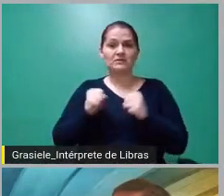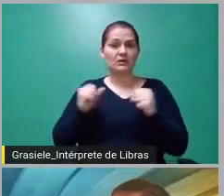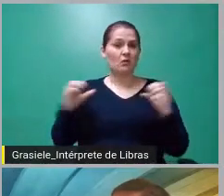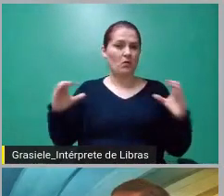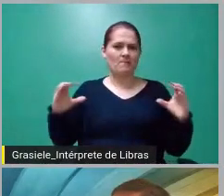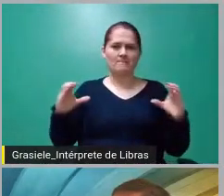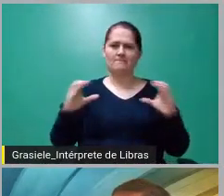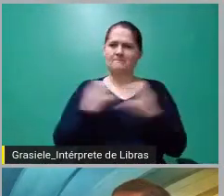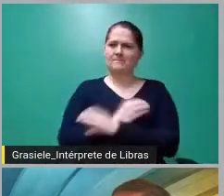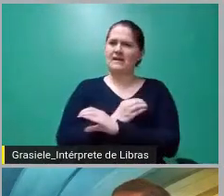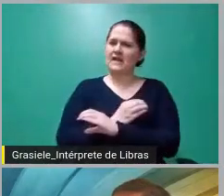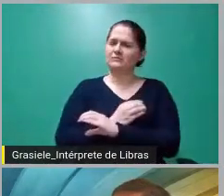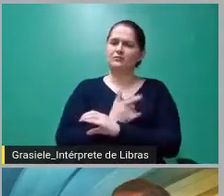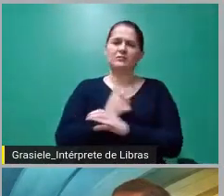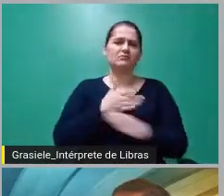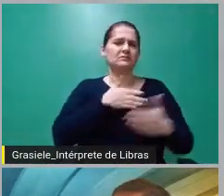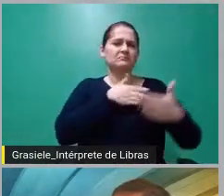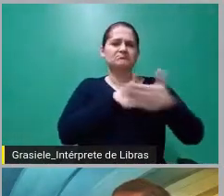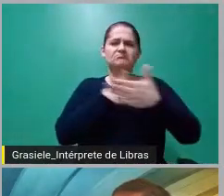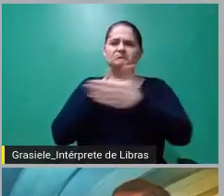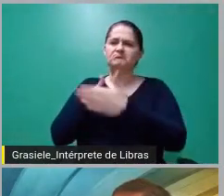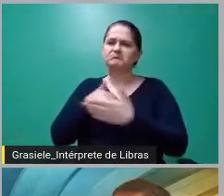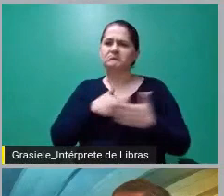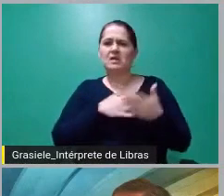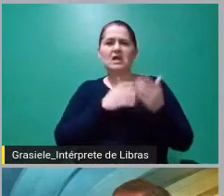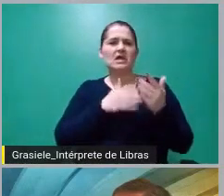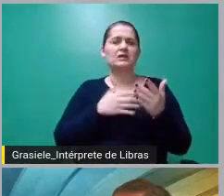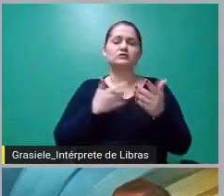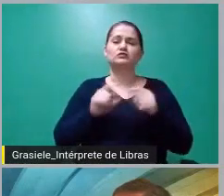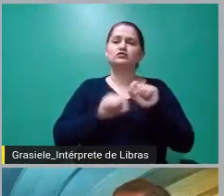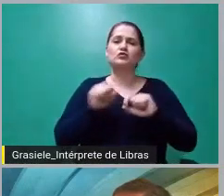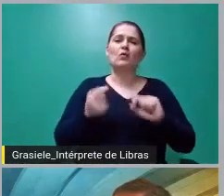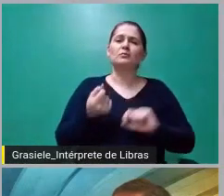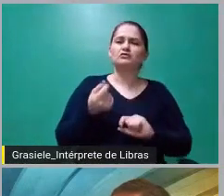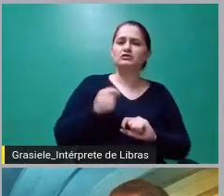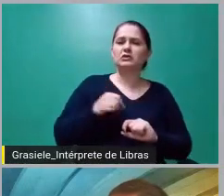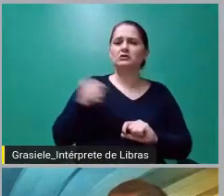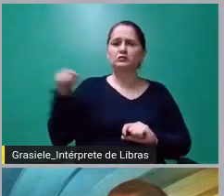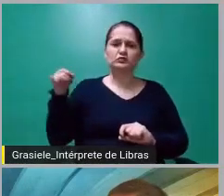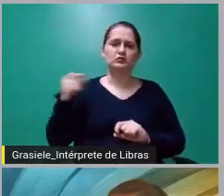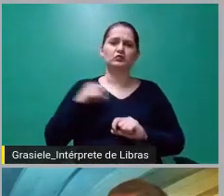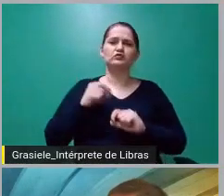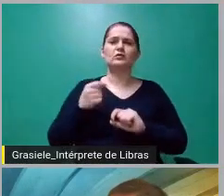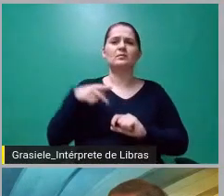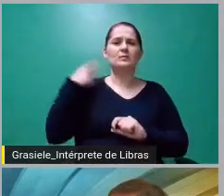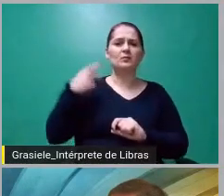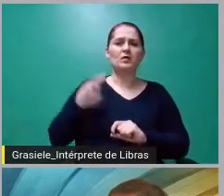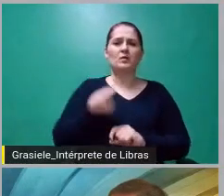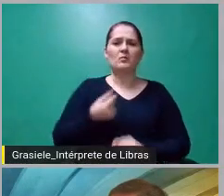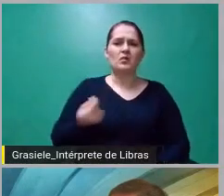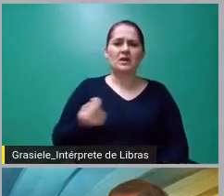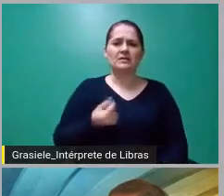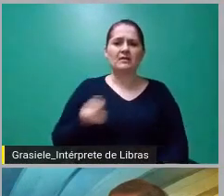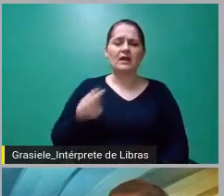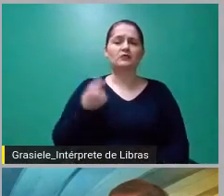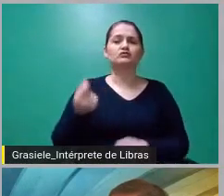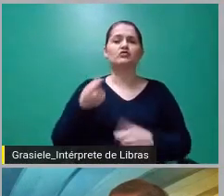total, sem restrição alguma sobre a moeda, sobre os juros, sobre a política monetária, sobre as reservas